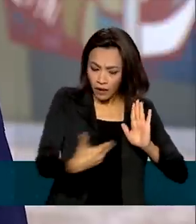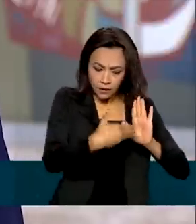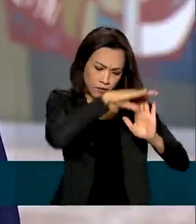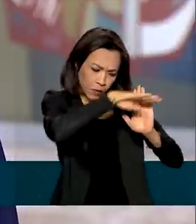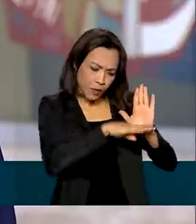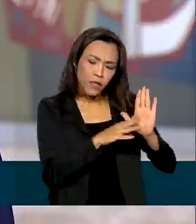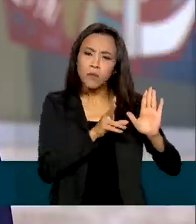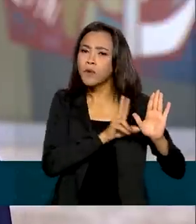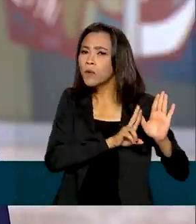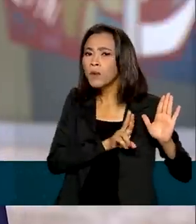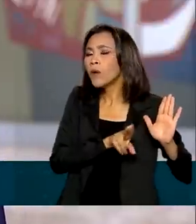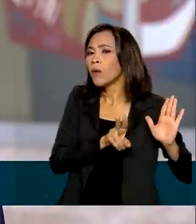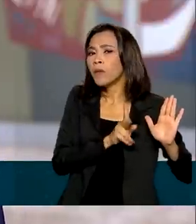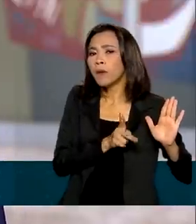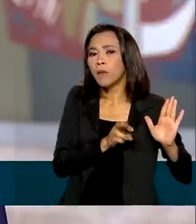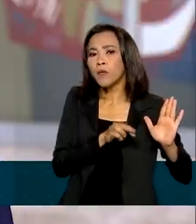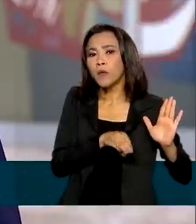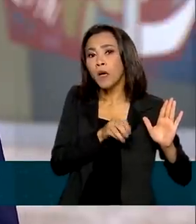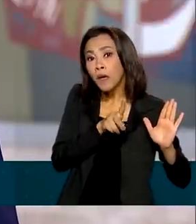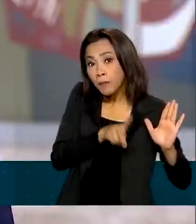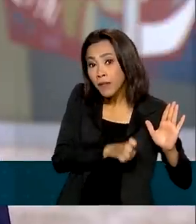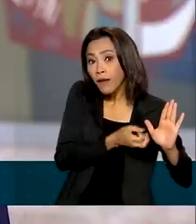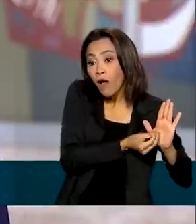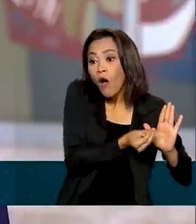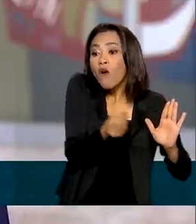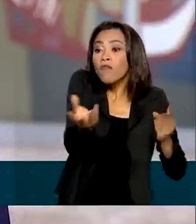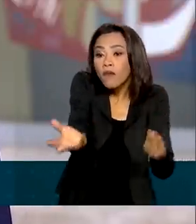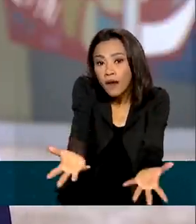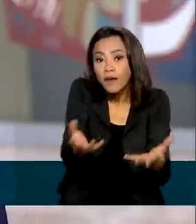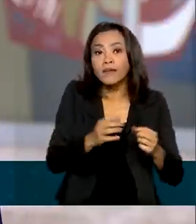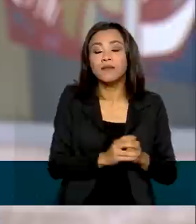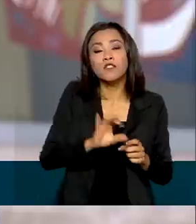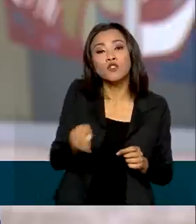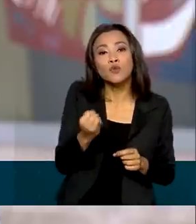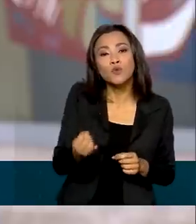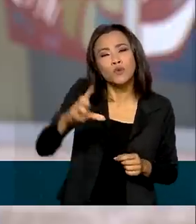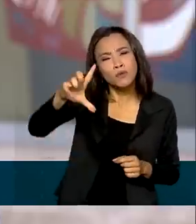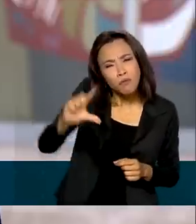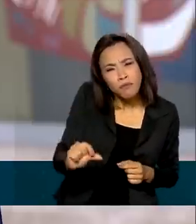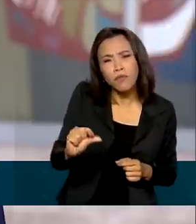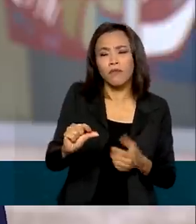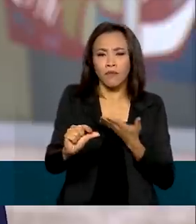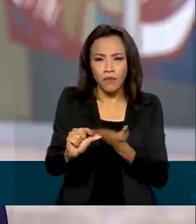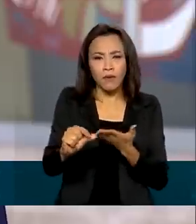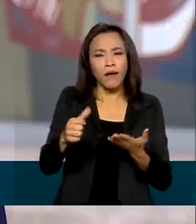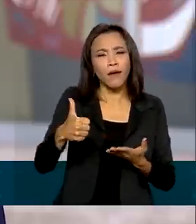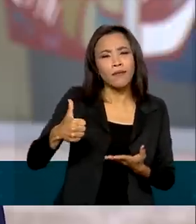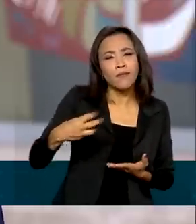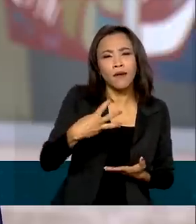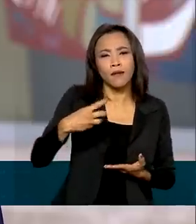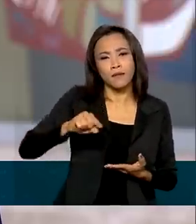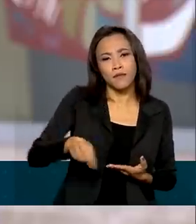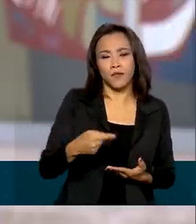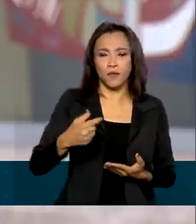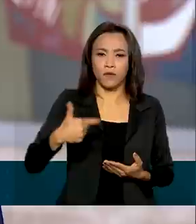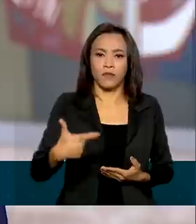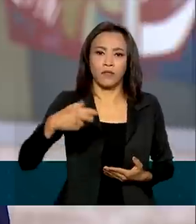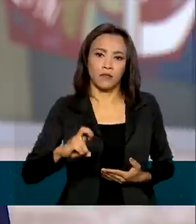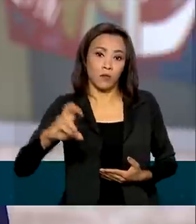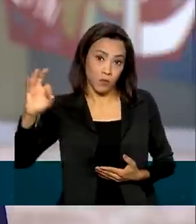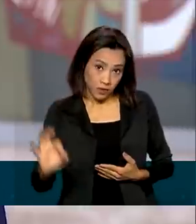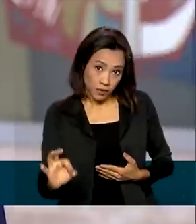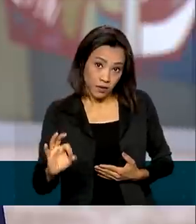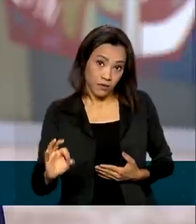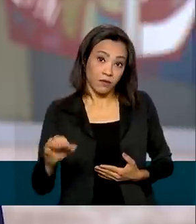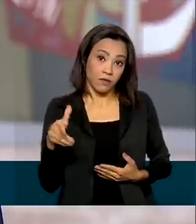oferece aos empreendedores né taxa de juros atrelada a taxa básica a SELIC atualmente em 13,25 por